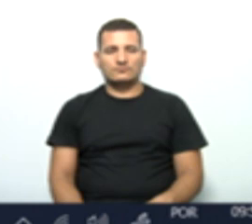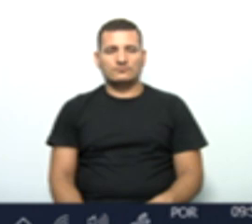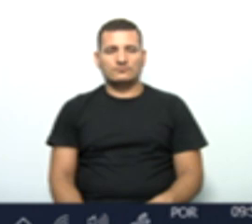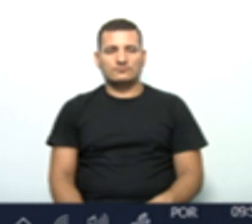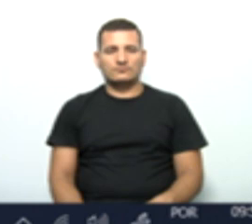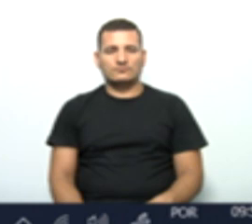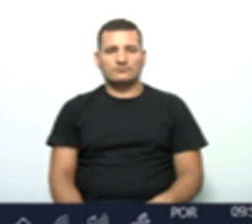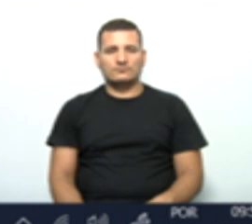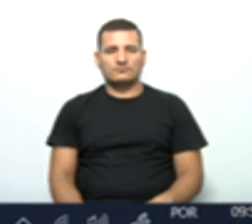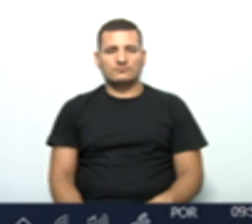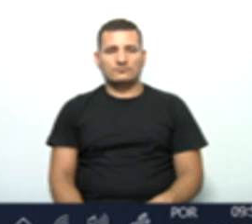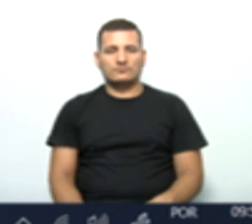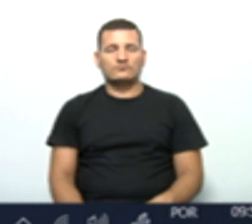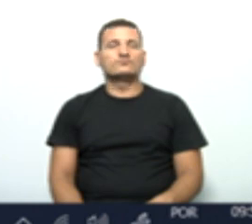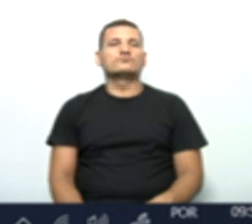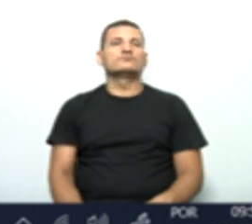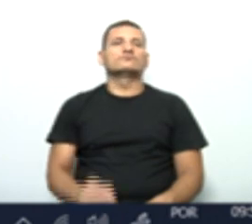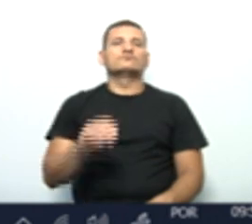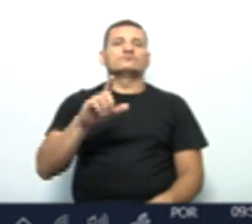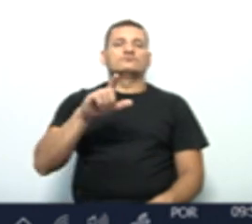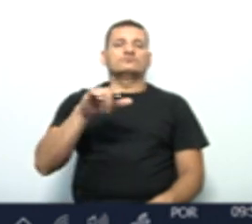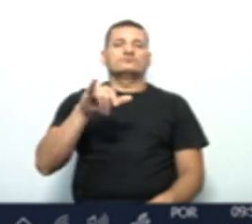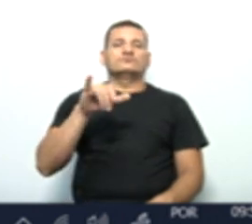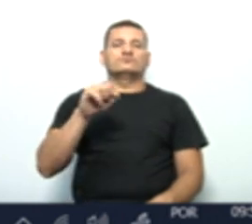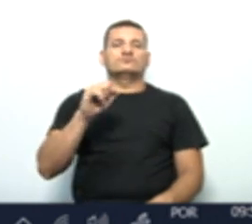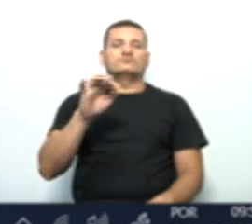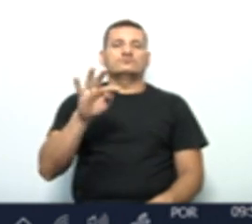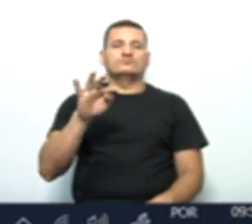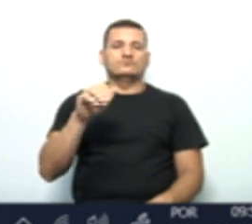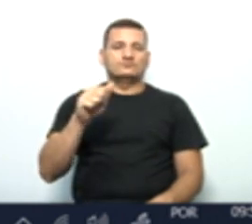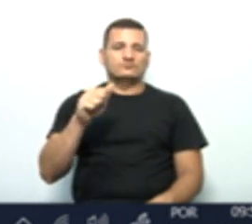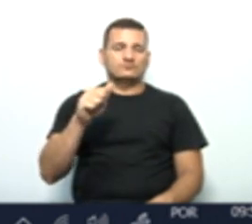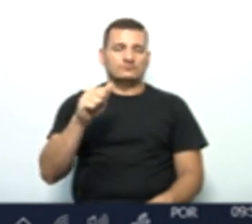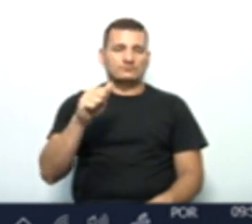Por exemplo, eu vou criar uma lista aqui, lista